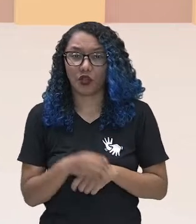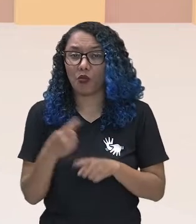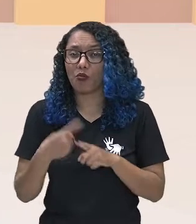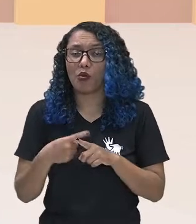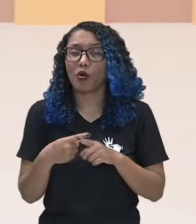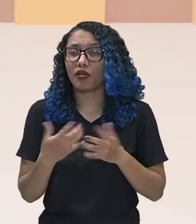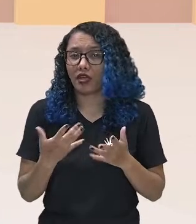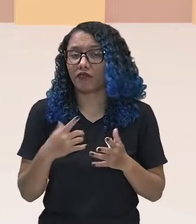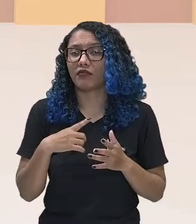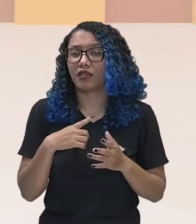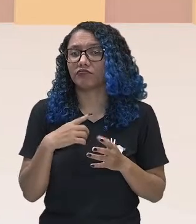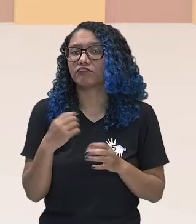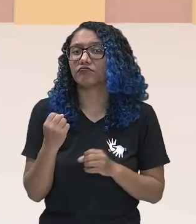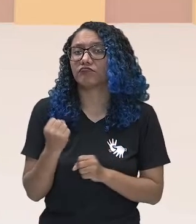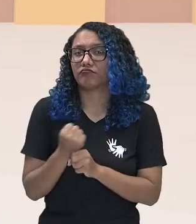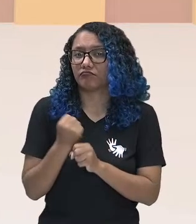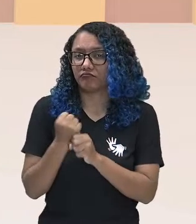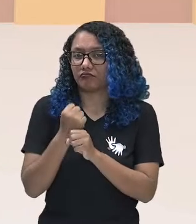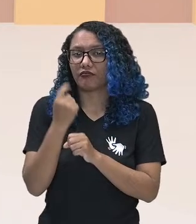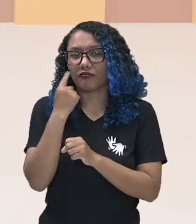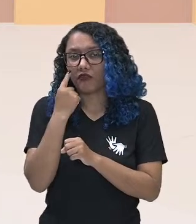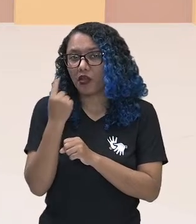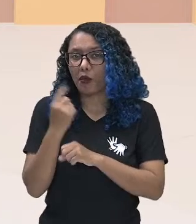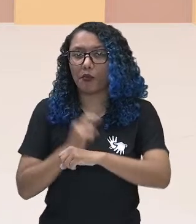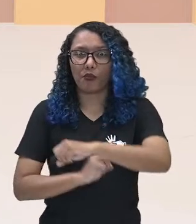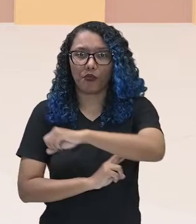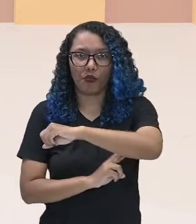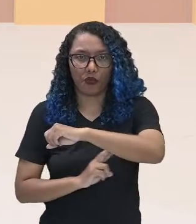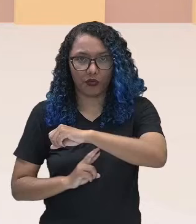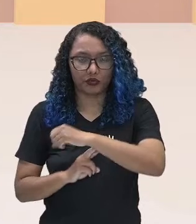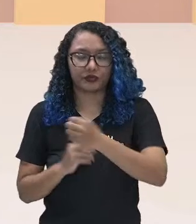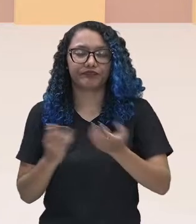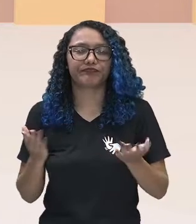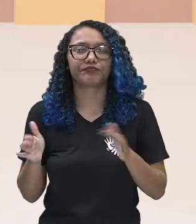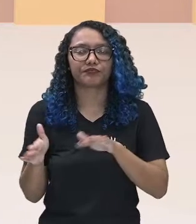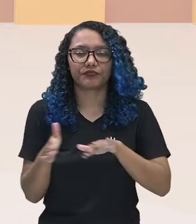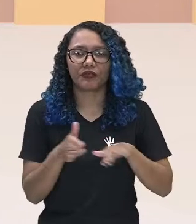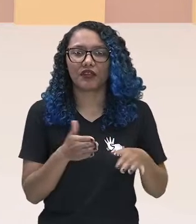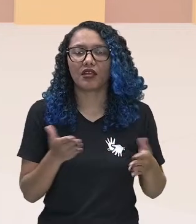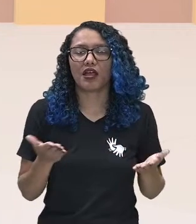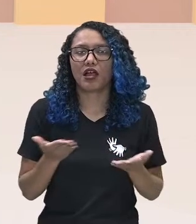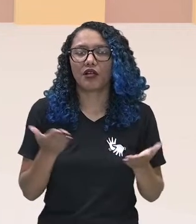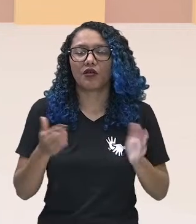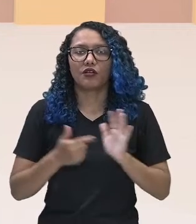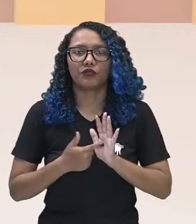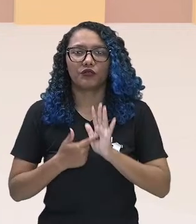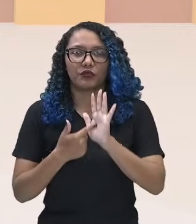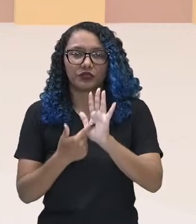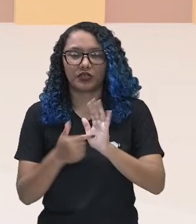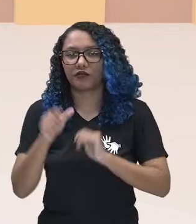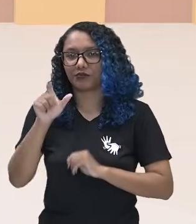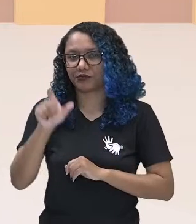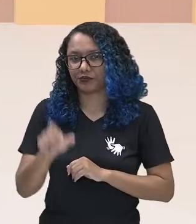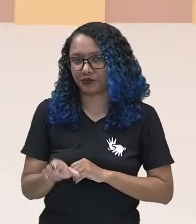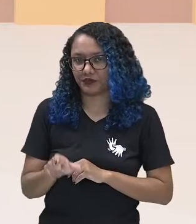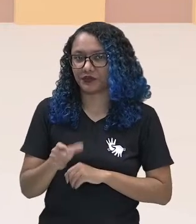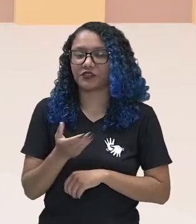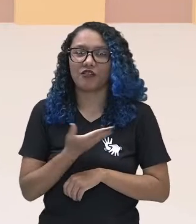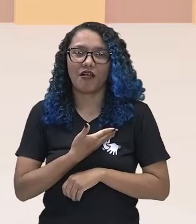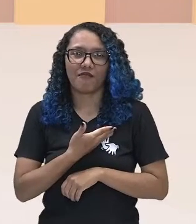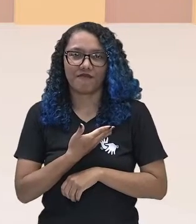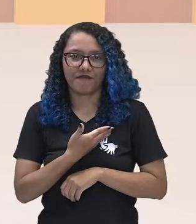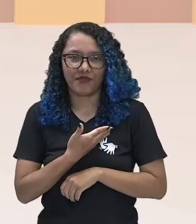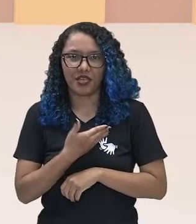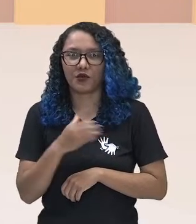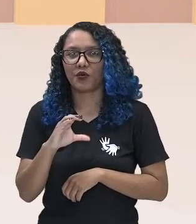observar também, olha, falando em mudanças de paisagem, a gente trouxe aí o nosso personagem da geografia, que é o Curumim, onde